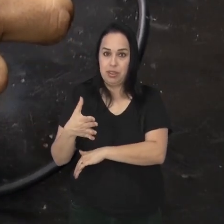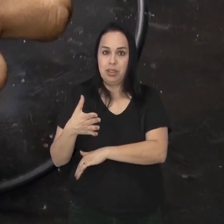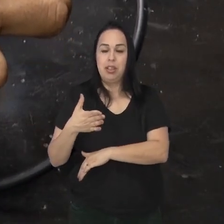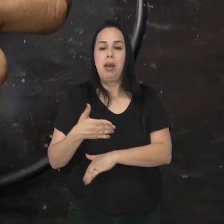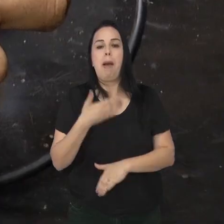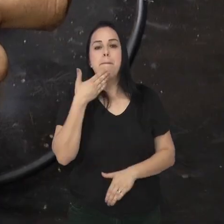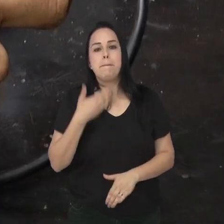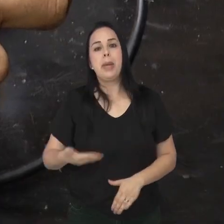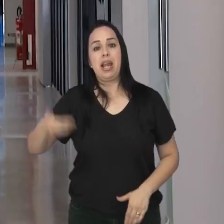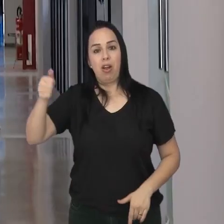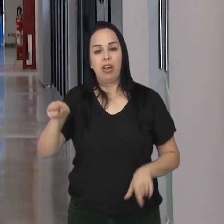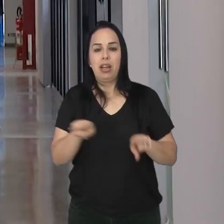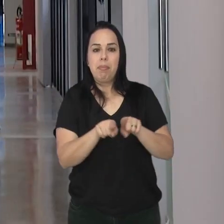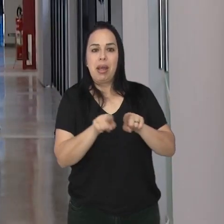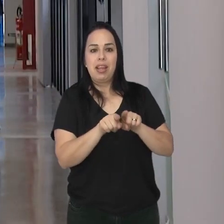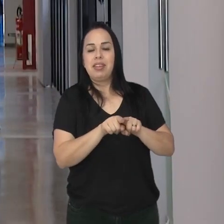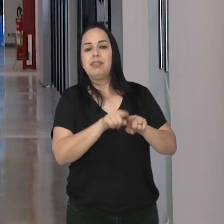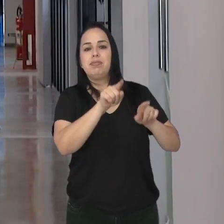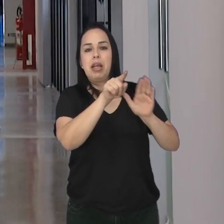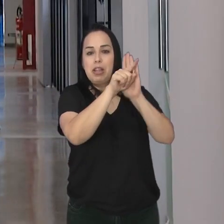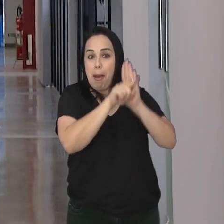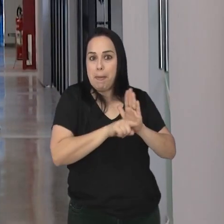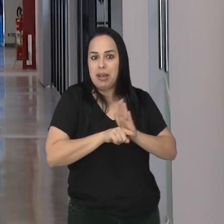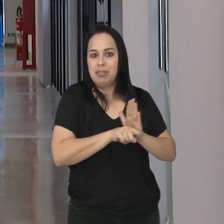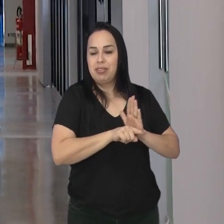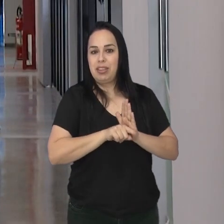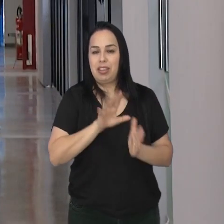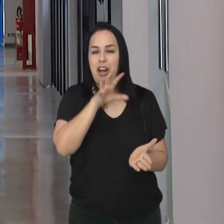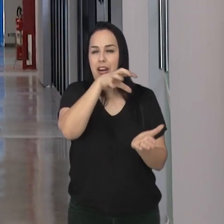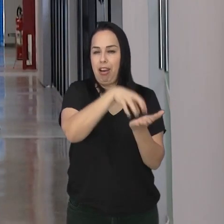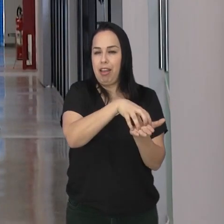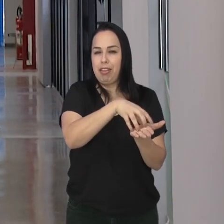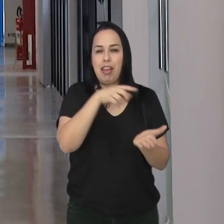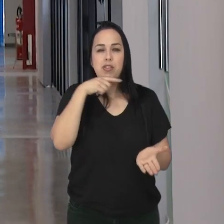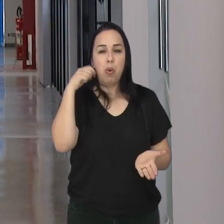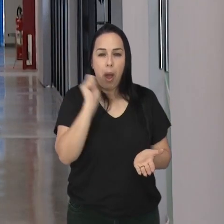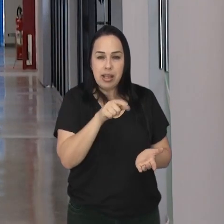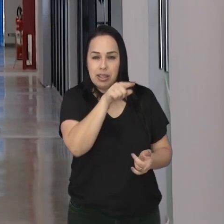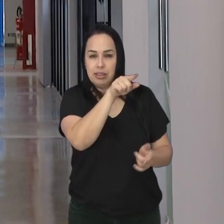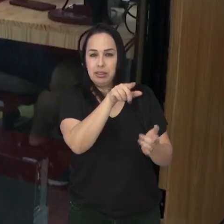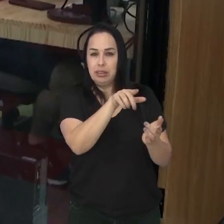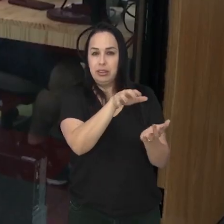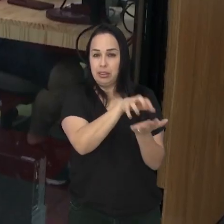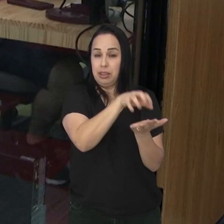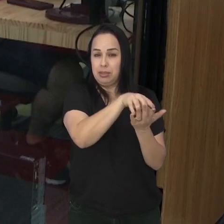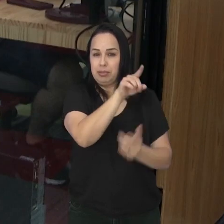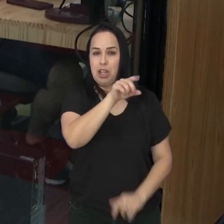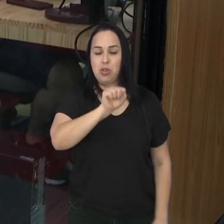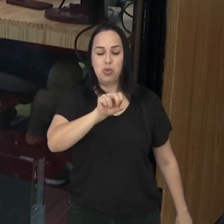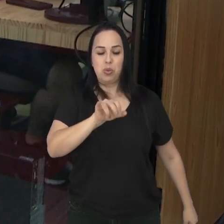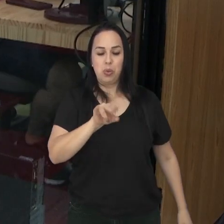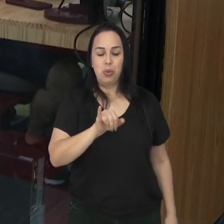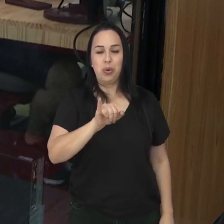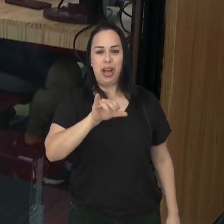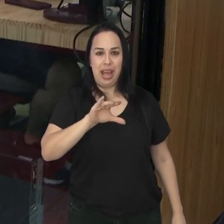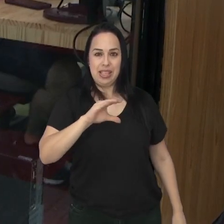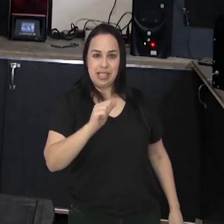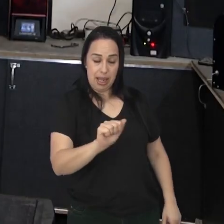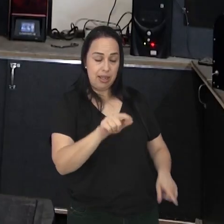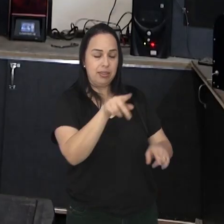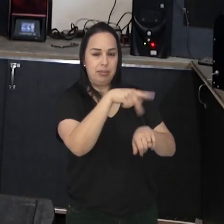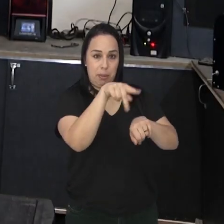com a UB Global, uma instituição de inteligência e inovação com sede na Suécia. E o diferencial que